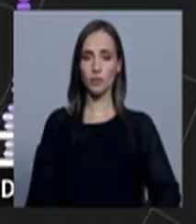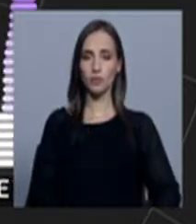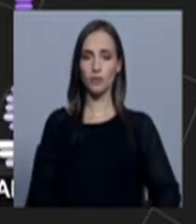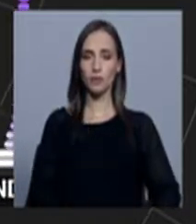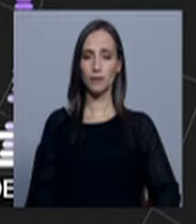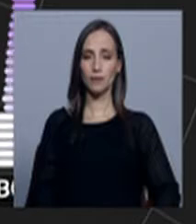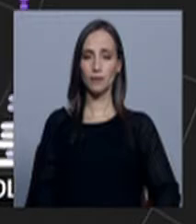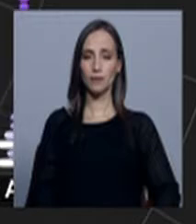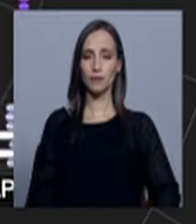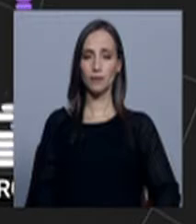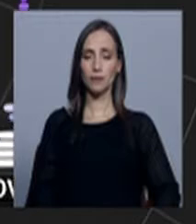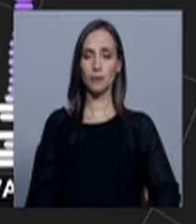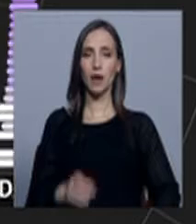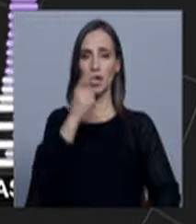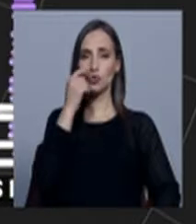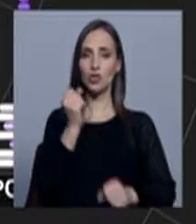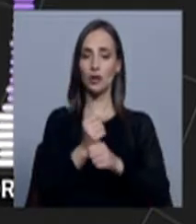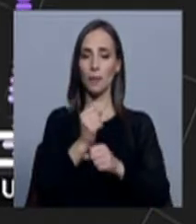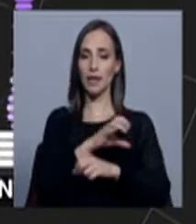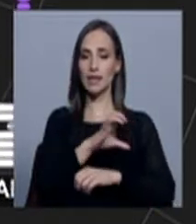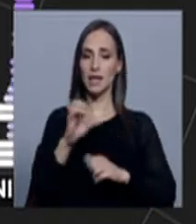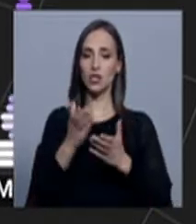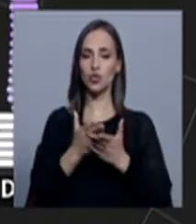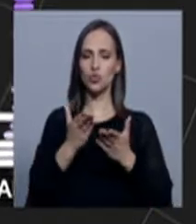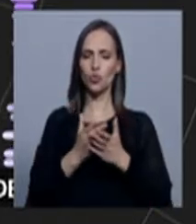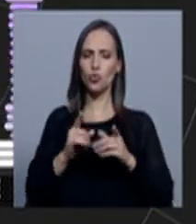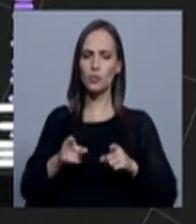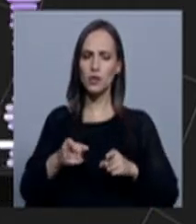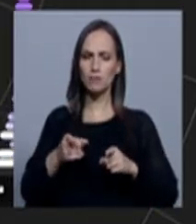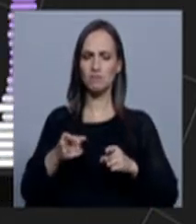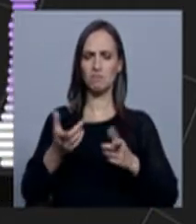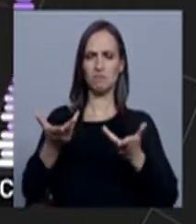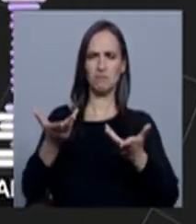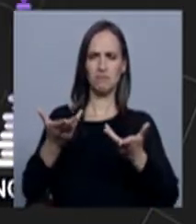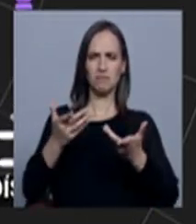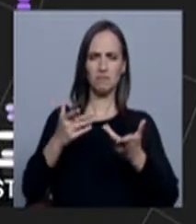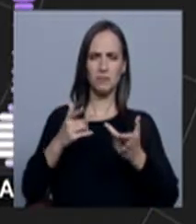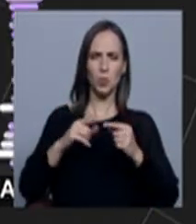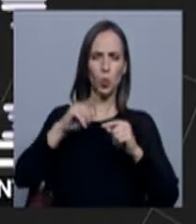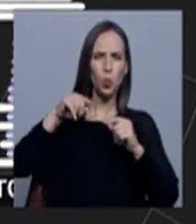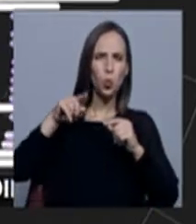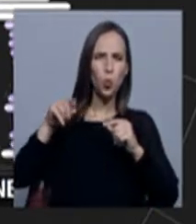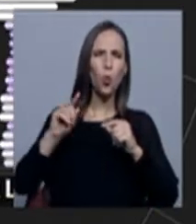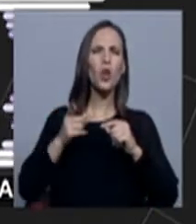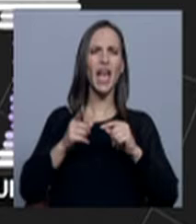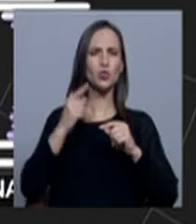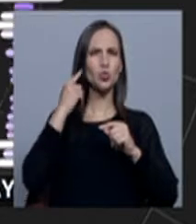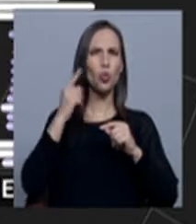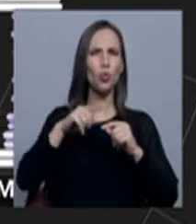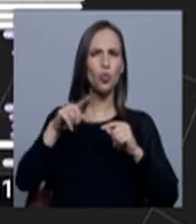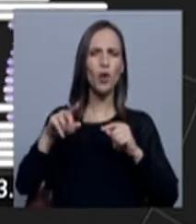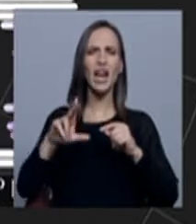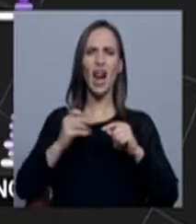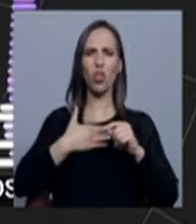os cientistas deste estudo começaram por ficar muito intrigados sobre este sinal. O que é que seria este sinal de rádio? Até que